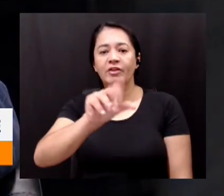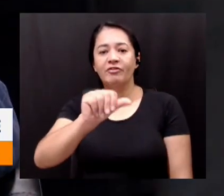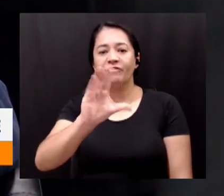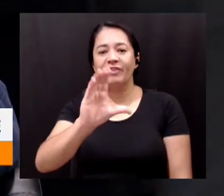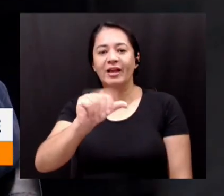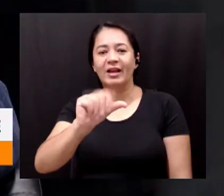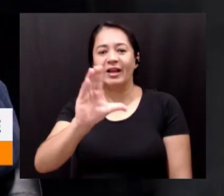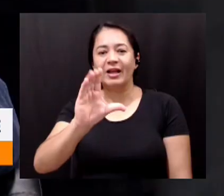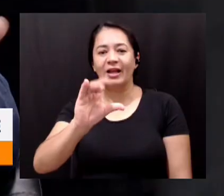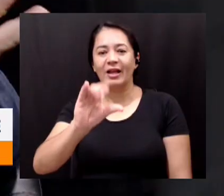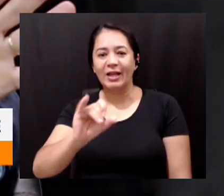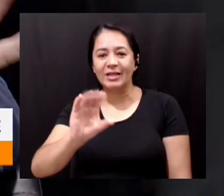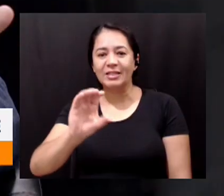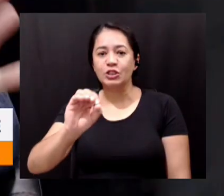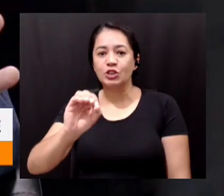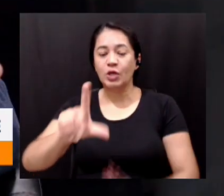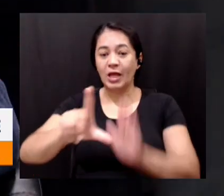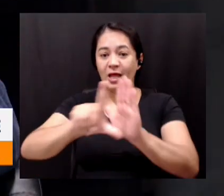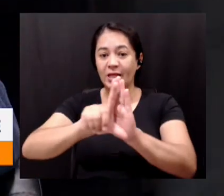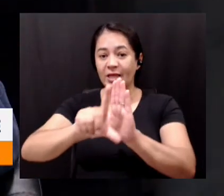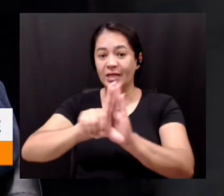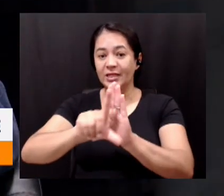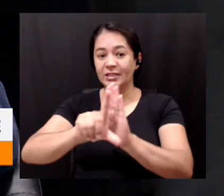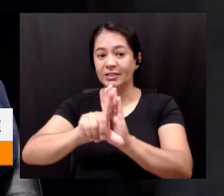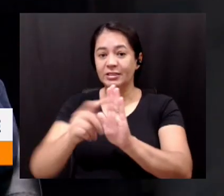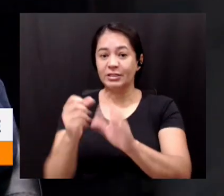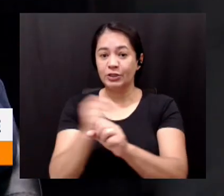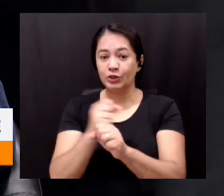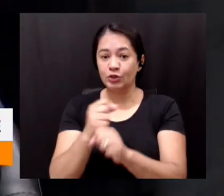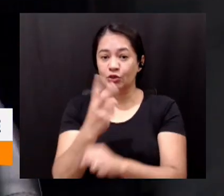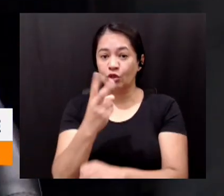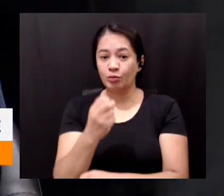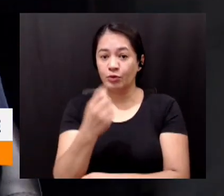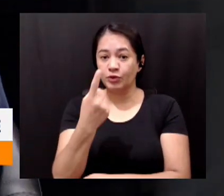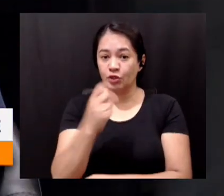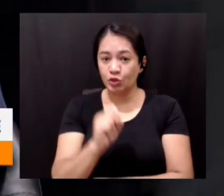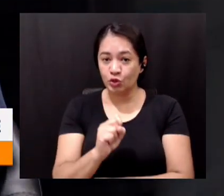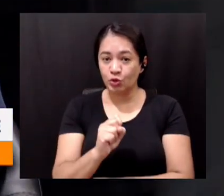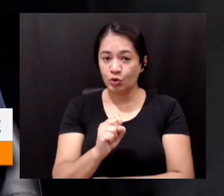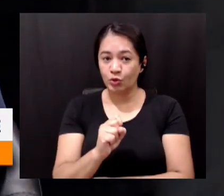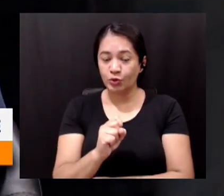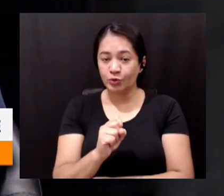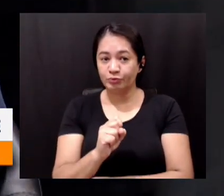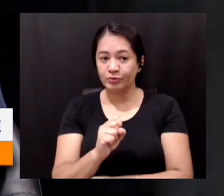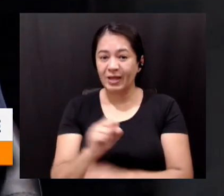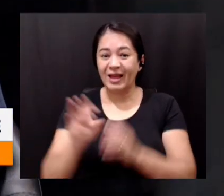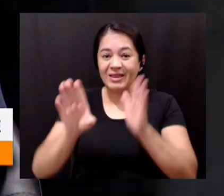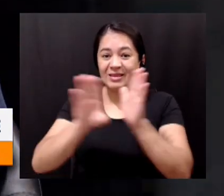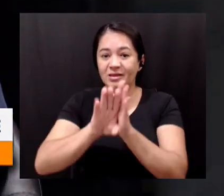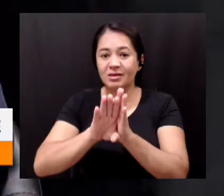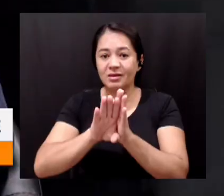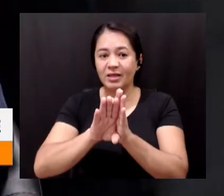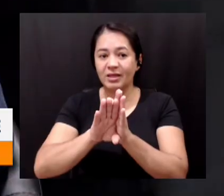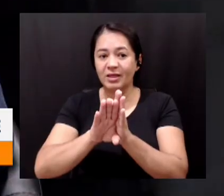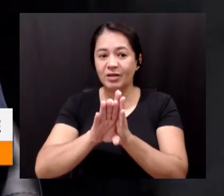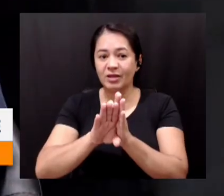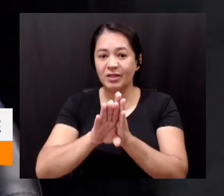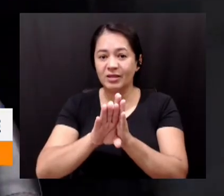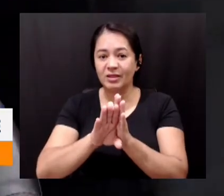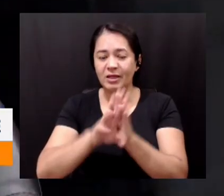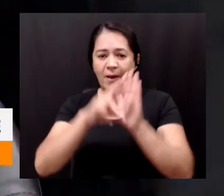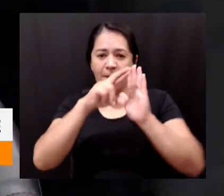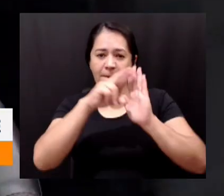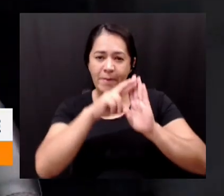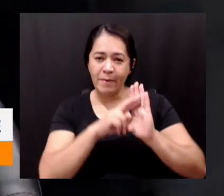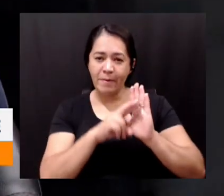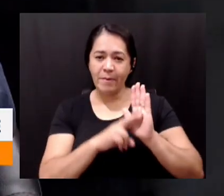que foi em 2018, através da Lei 13.756, até a sua regulamentação,